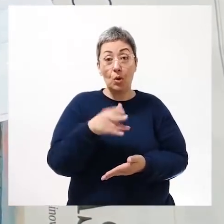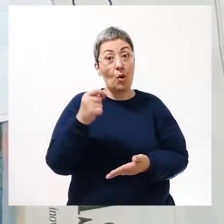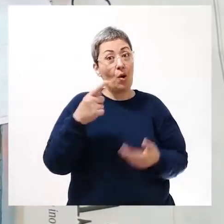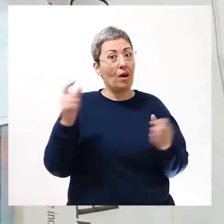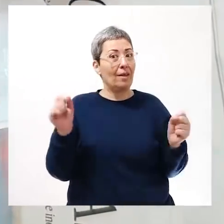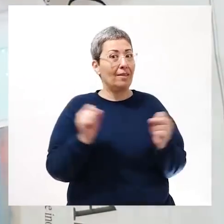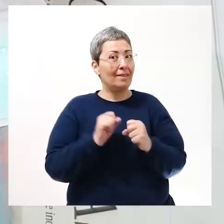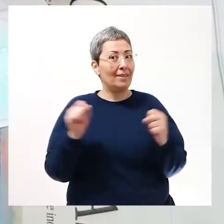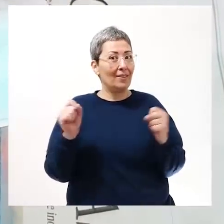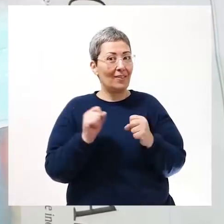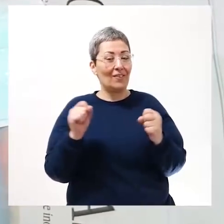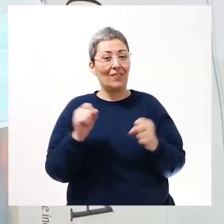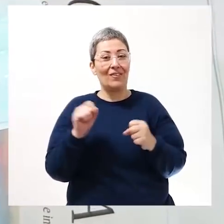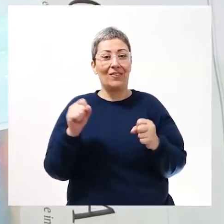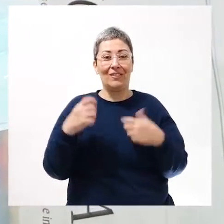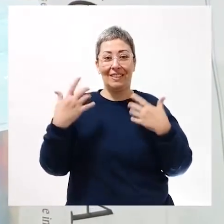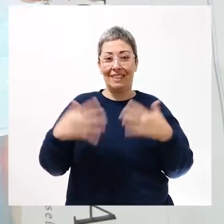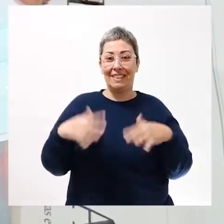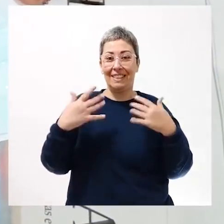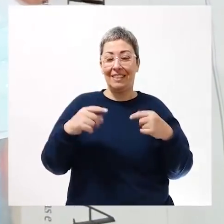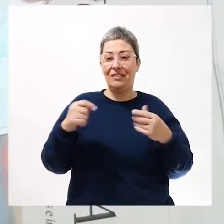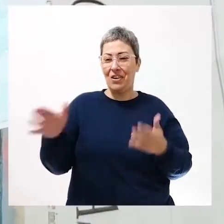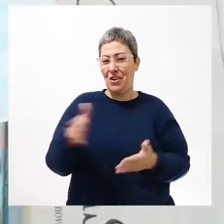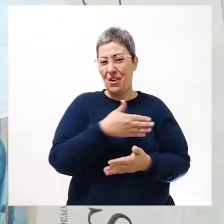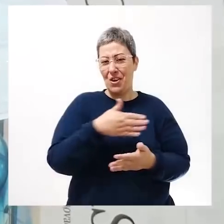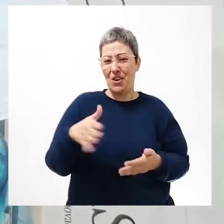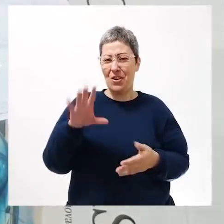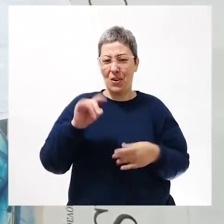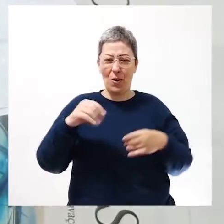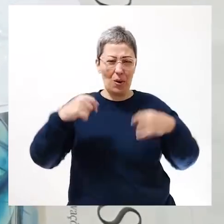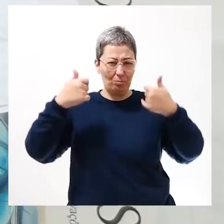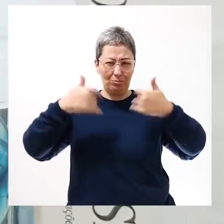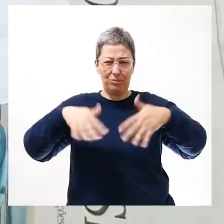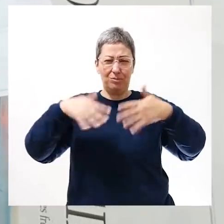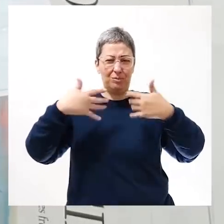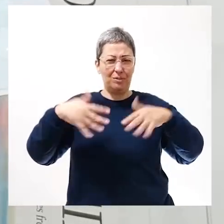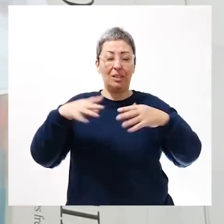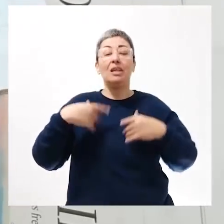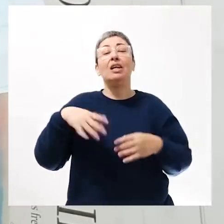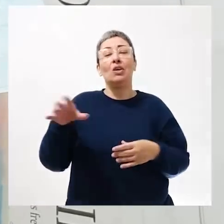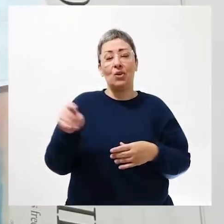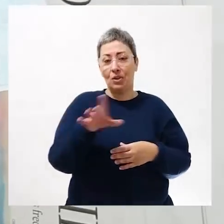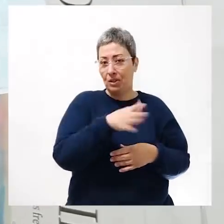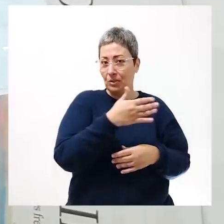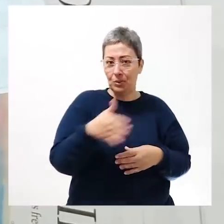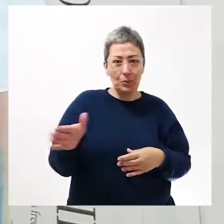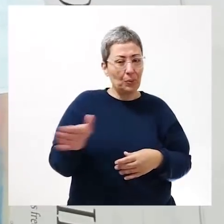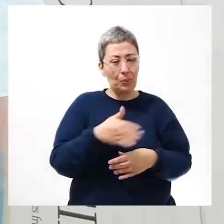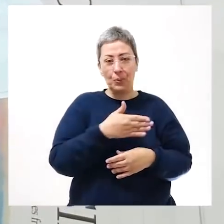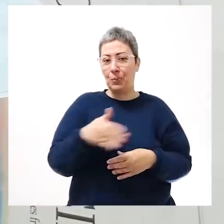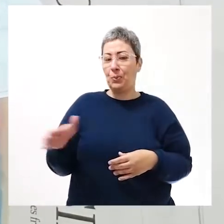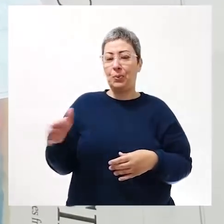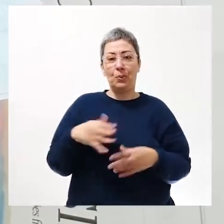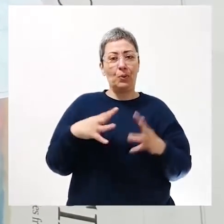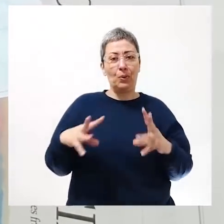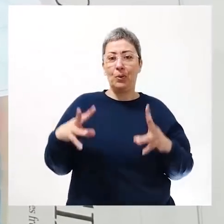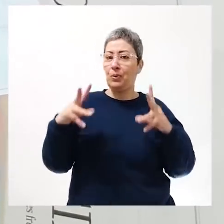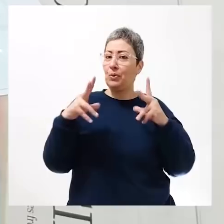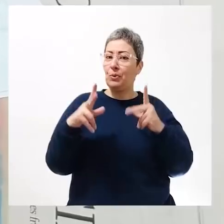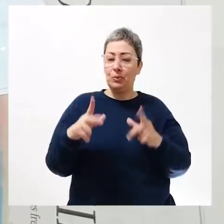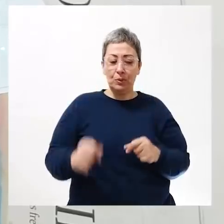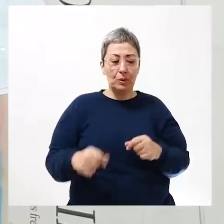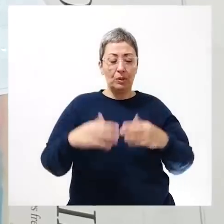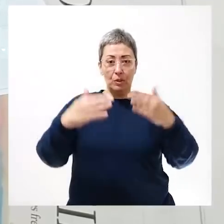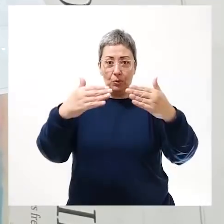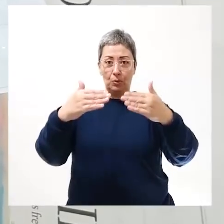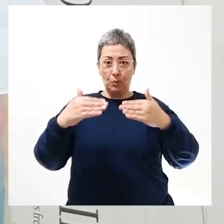essa parte como eles vão adorar, hein? E vou encher de cola aqui. Então, passa cola na folha inteira, tá,